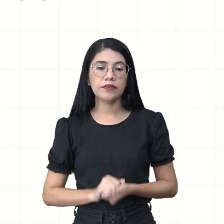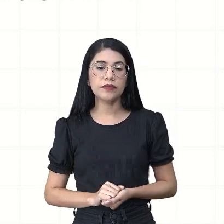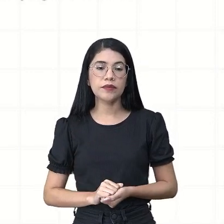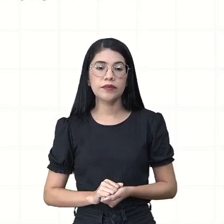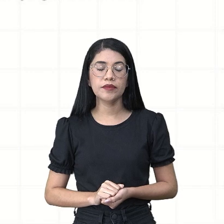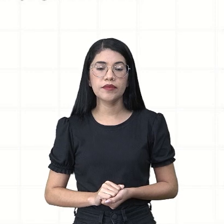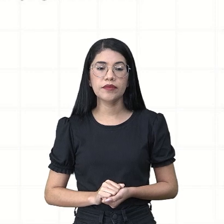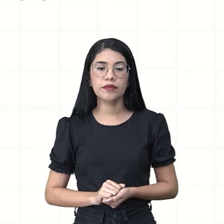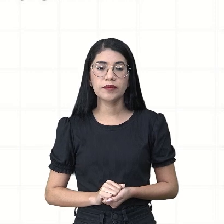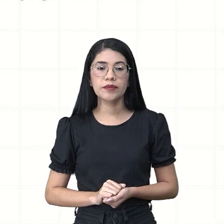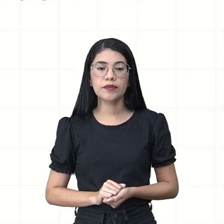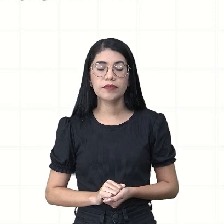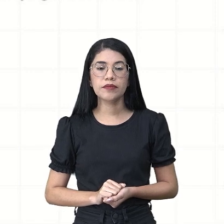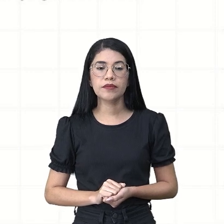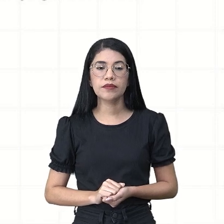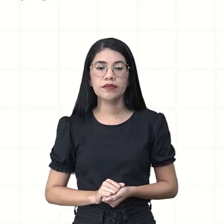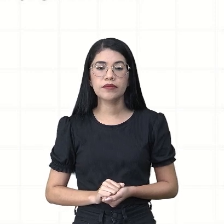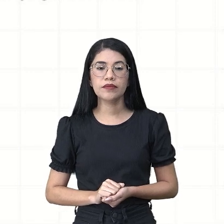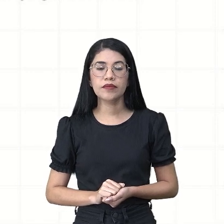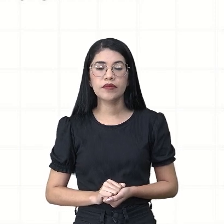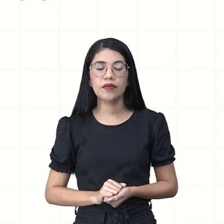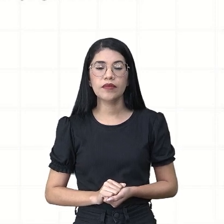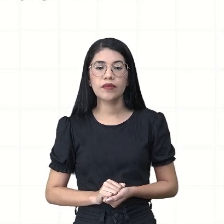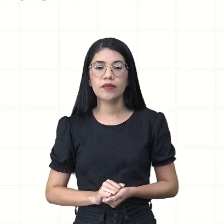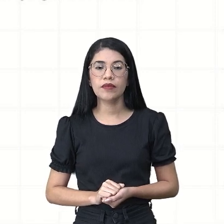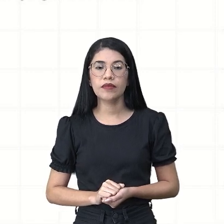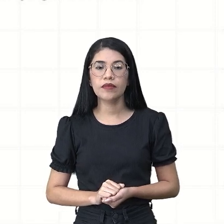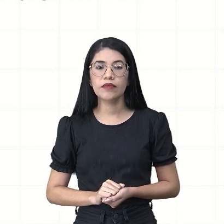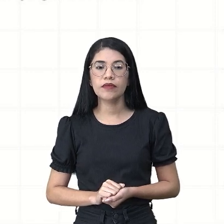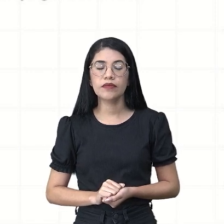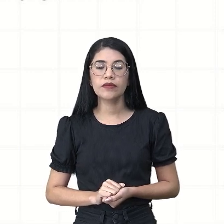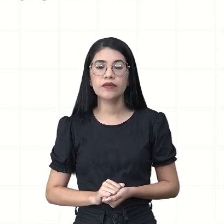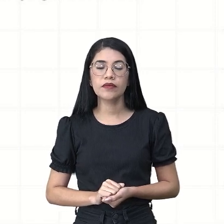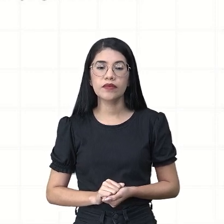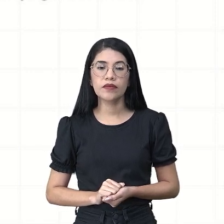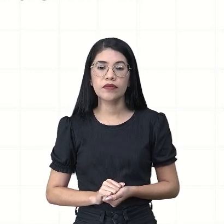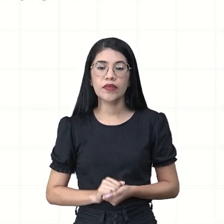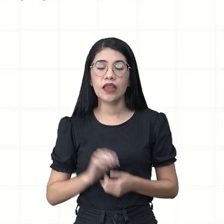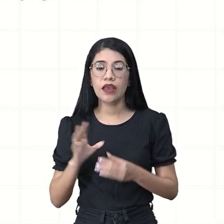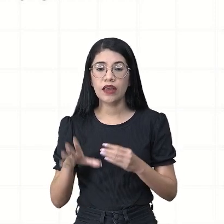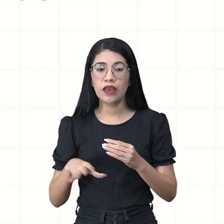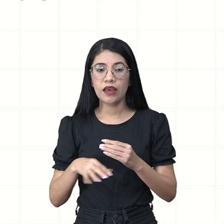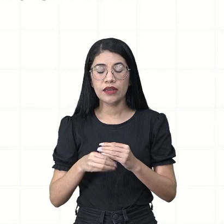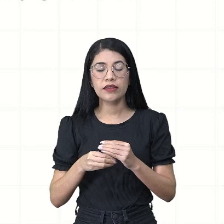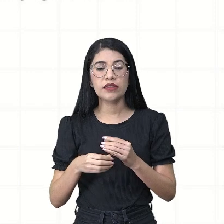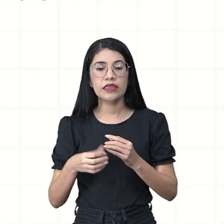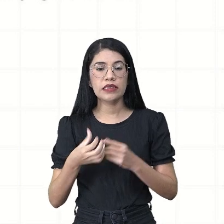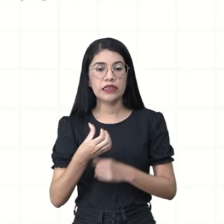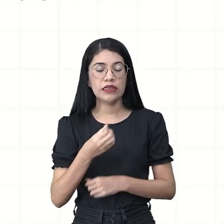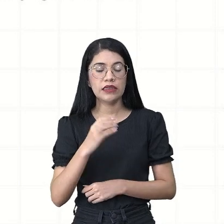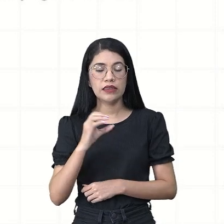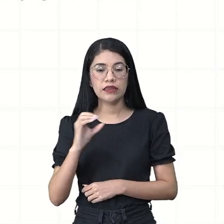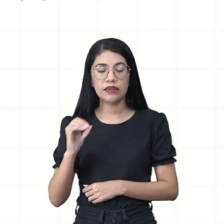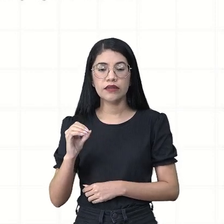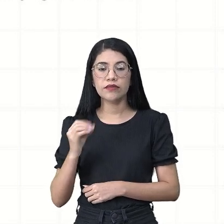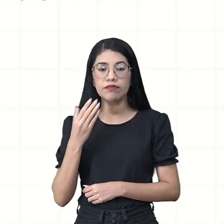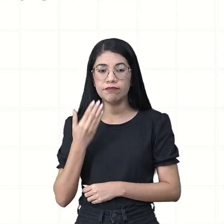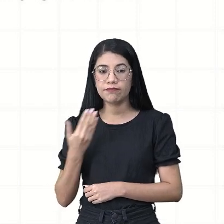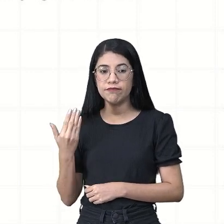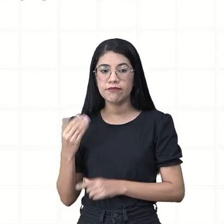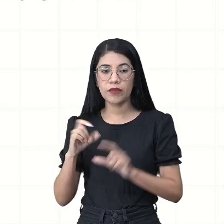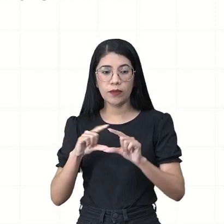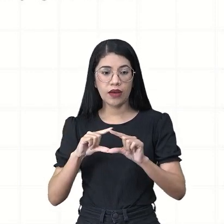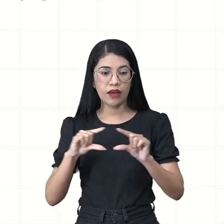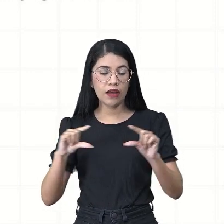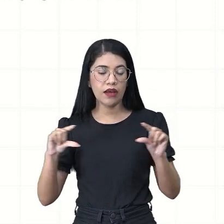12, né? Então, 3, 6, 9, 12, aí ainda vai aumentar mais 6 zeros, olha só. Olha que número grande,